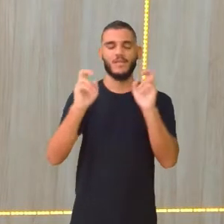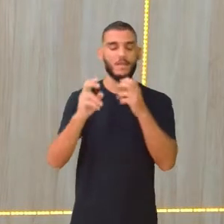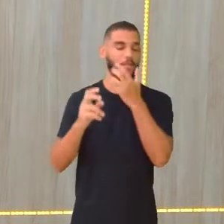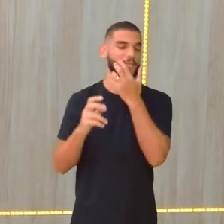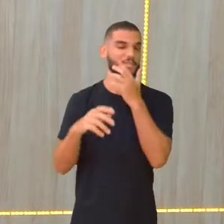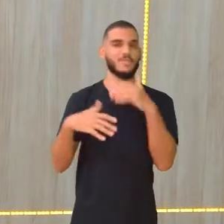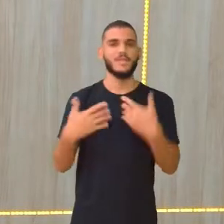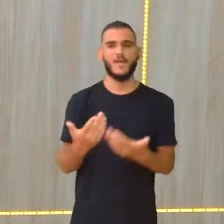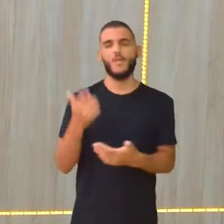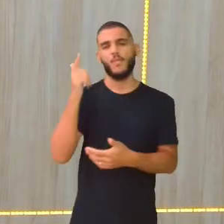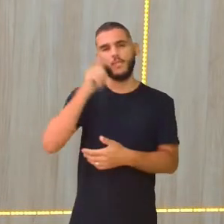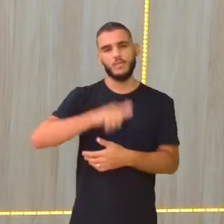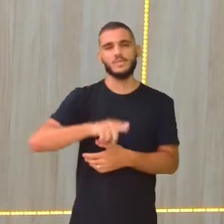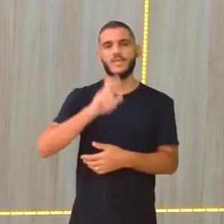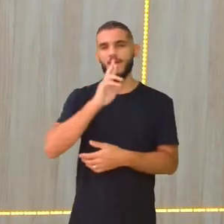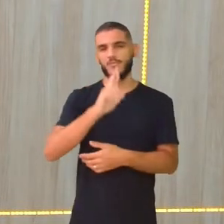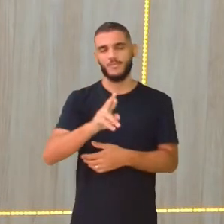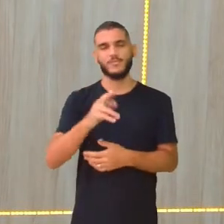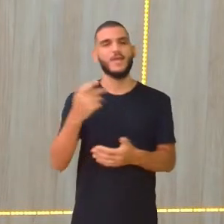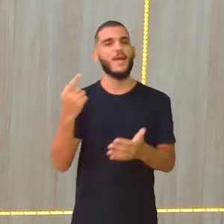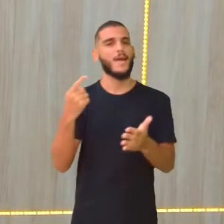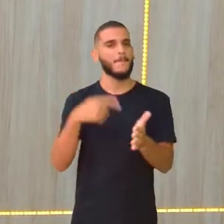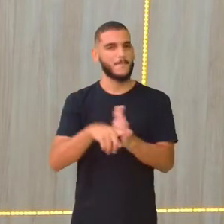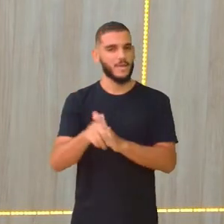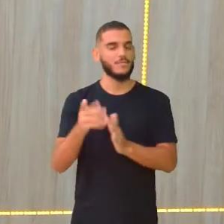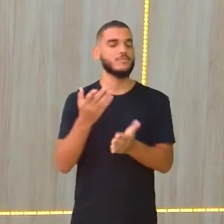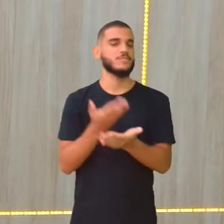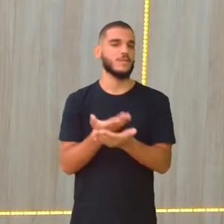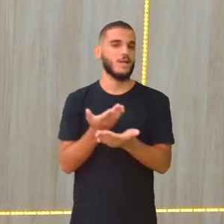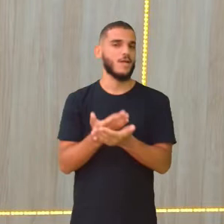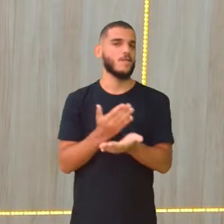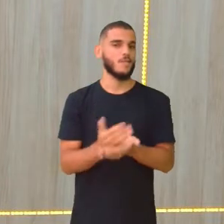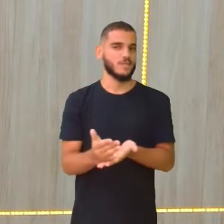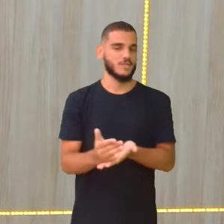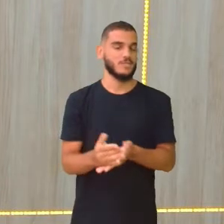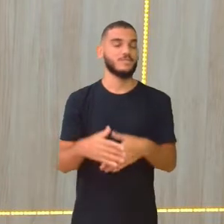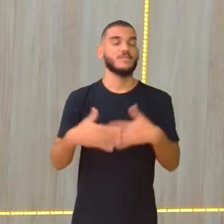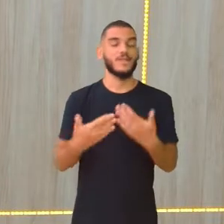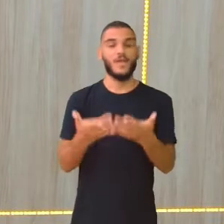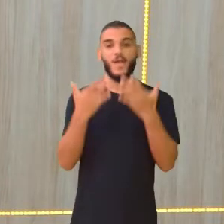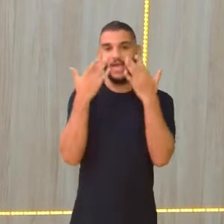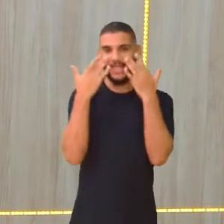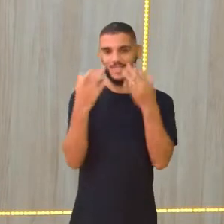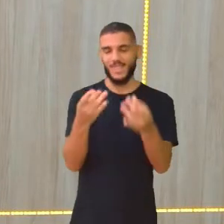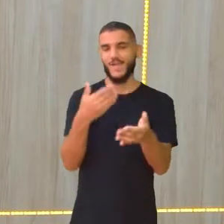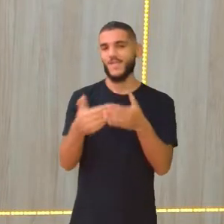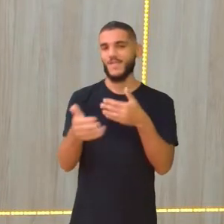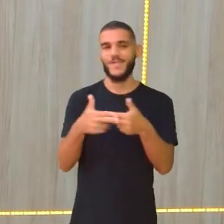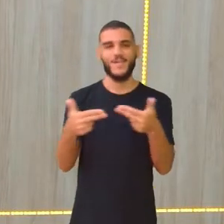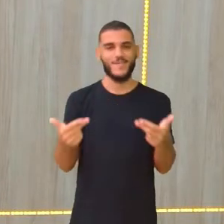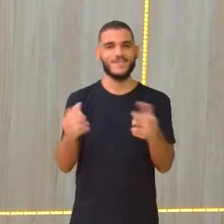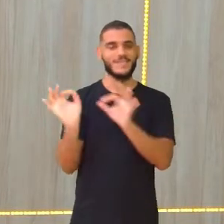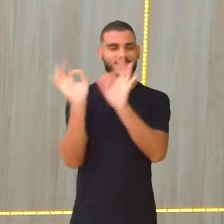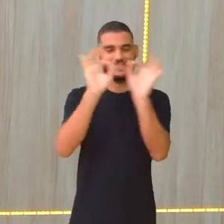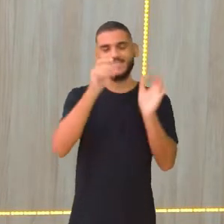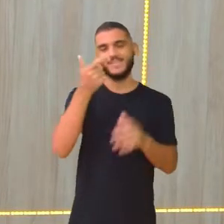que a gente conseguiu responder o questionamento do início da nossa aula? Fiquem atentos e qualquer coisa, rever essa